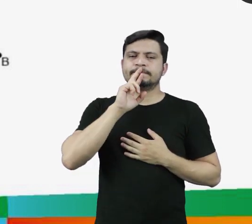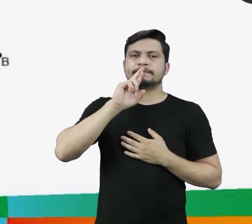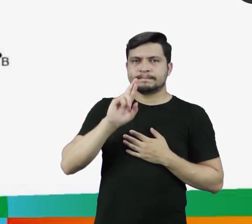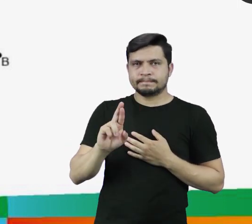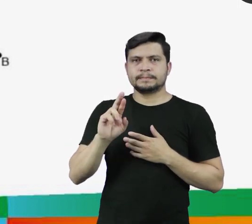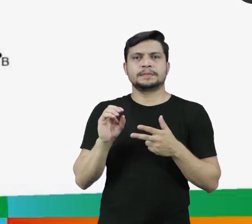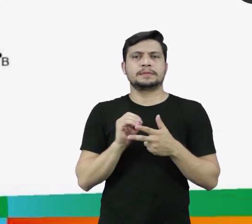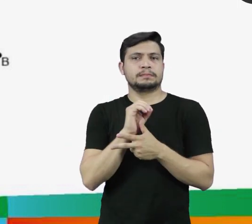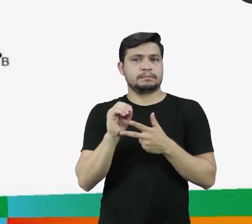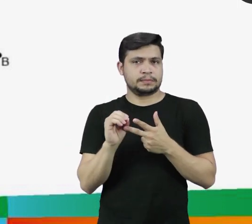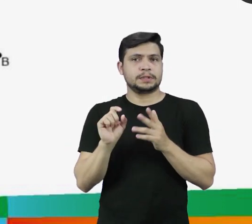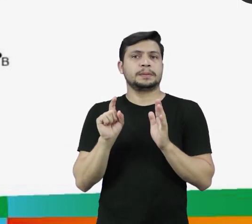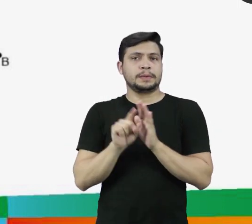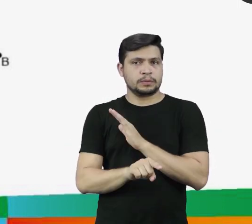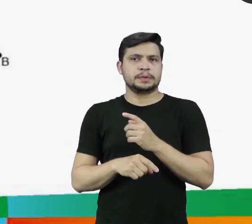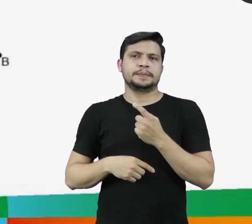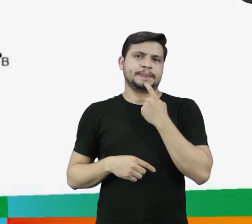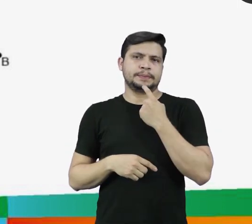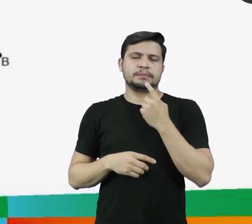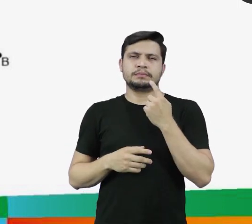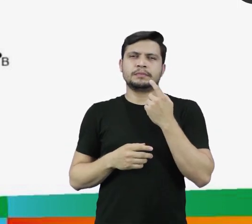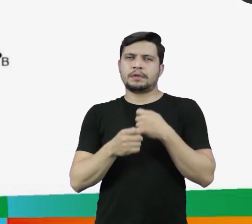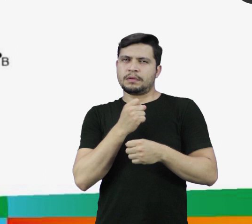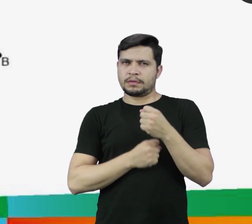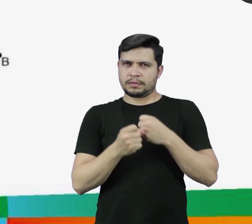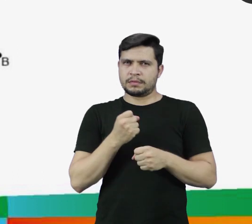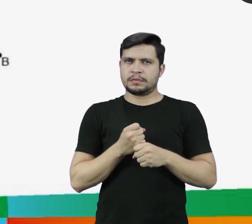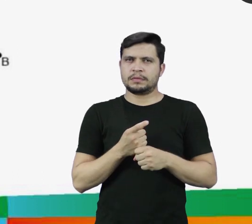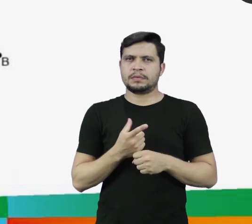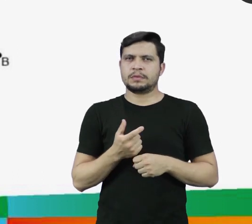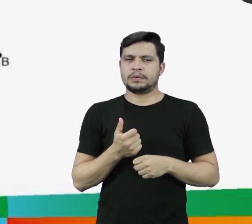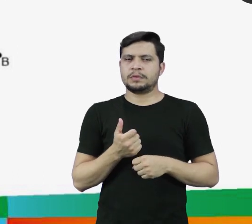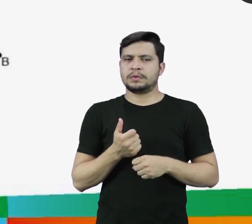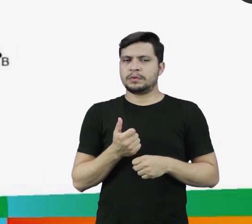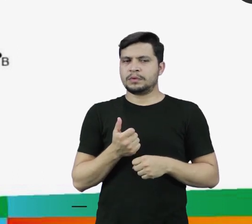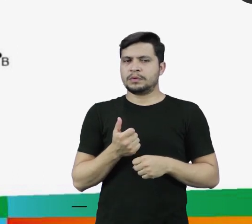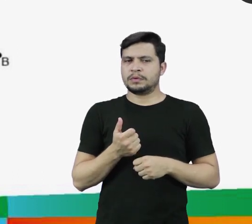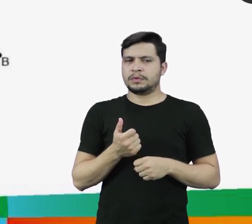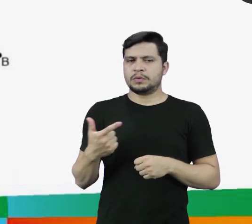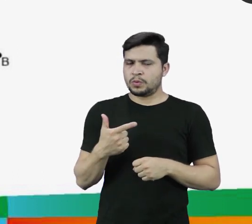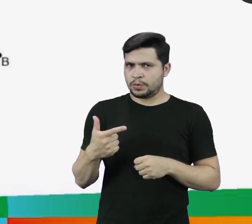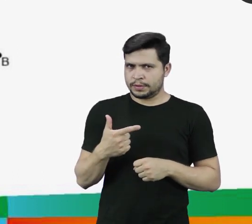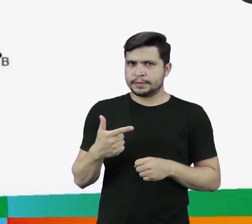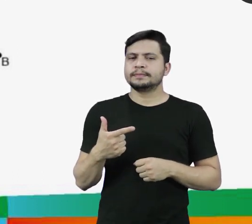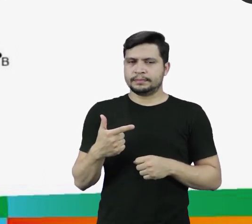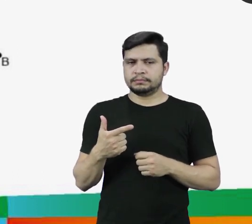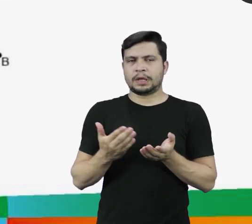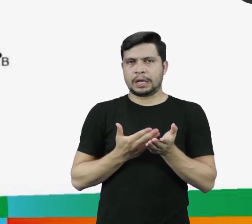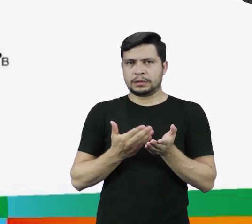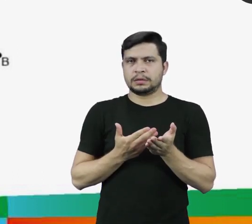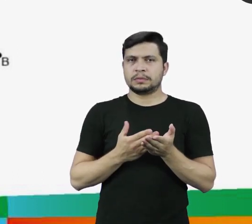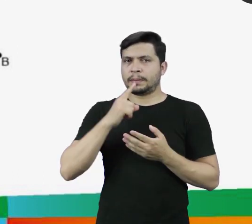do Enem, né, em questões recentes. Aqui nós temos uma questão de 2002 do Enem, um caderno, no caso, amarelo, a